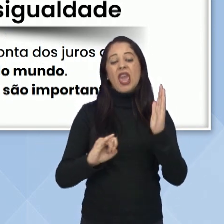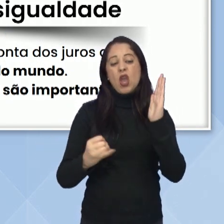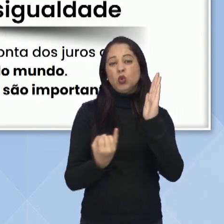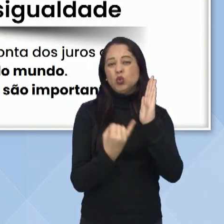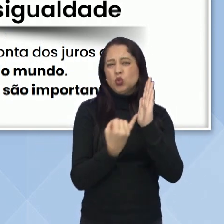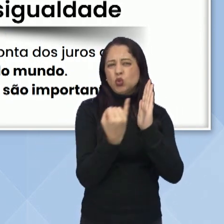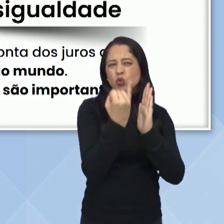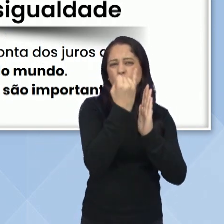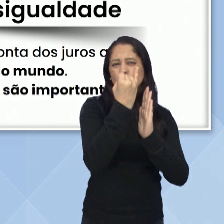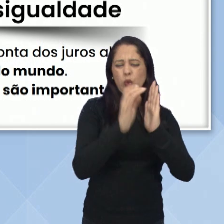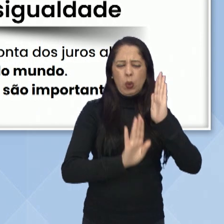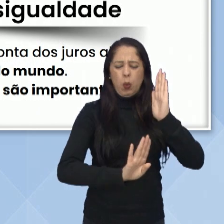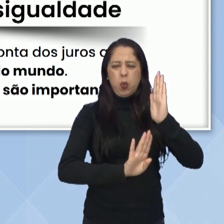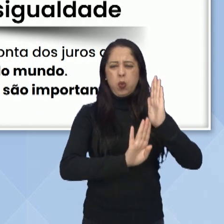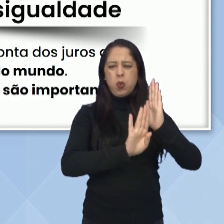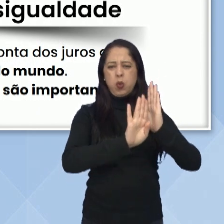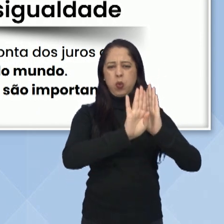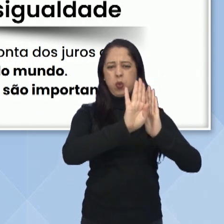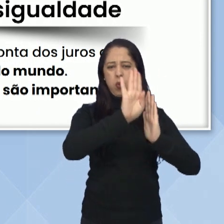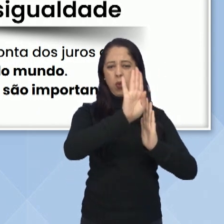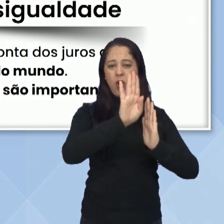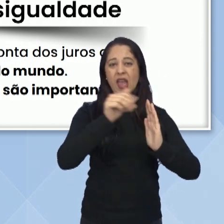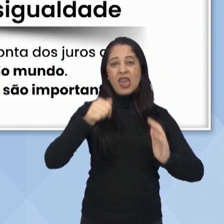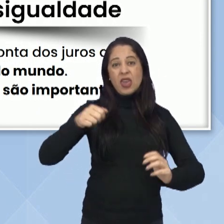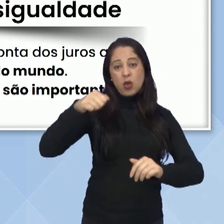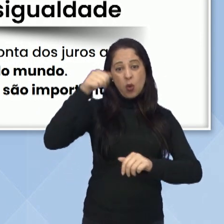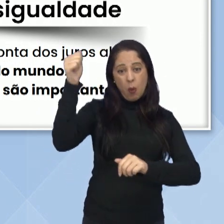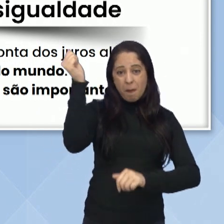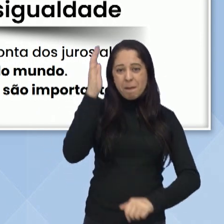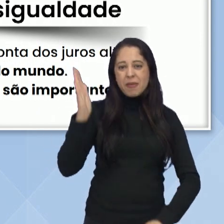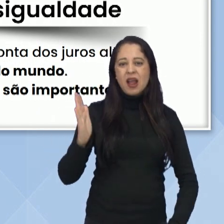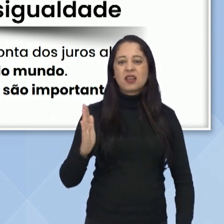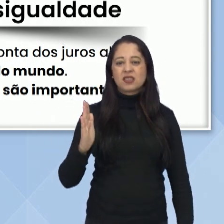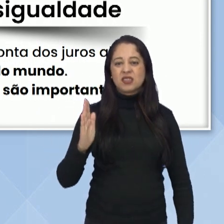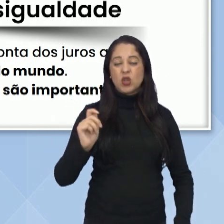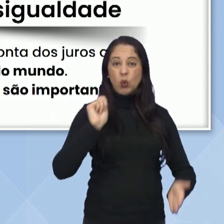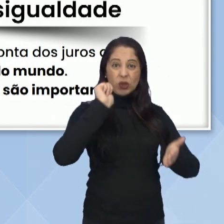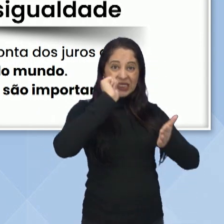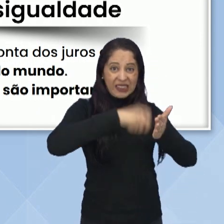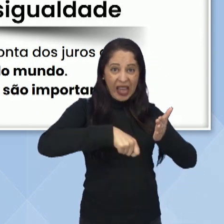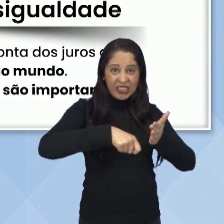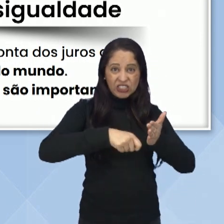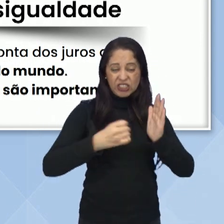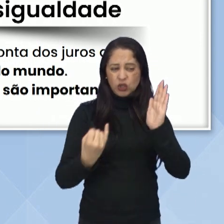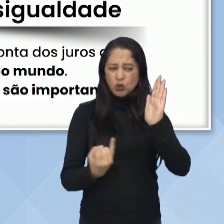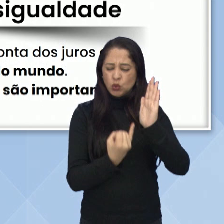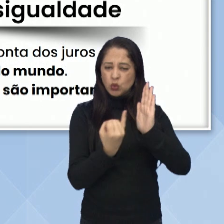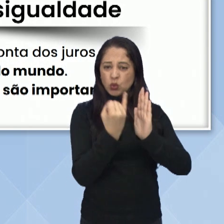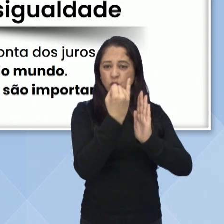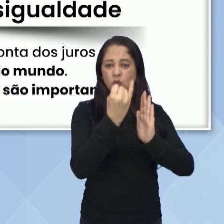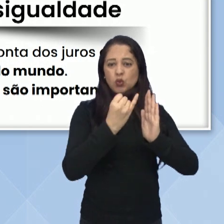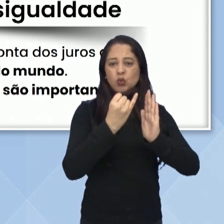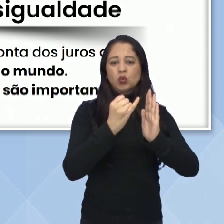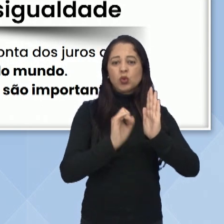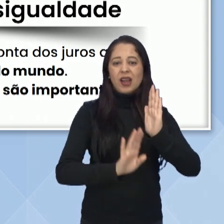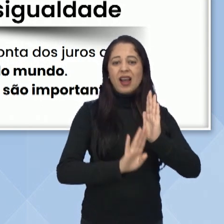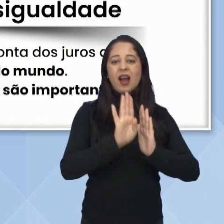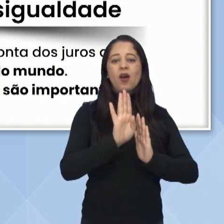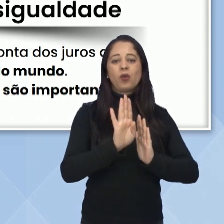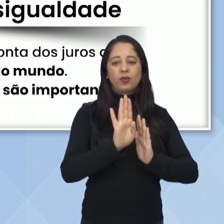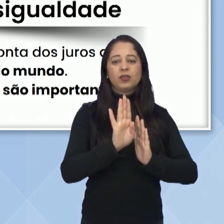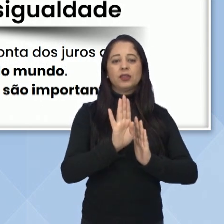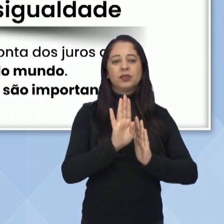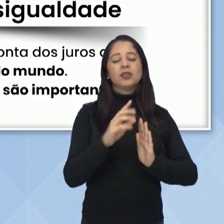de juros altos e o país que tem essa taxa tão alta, a mais do mundo,